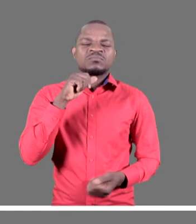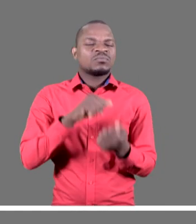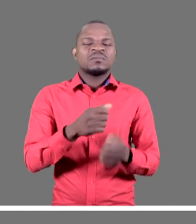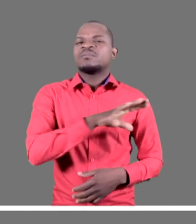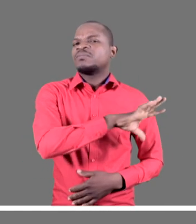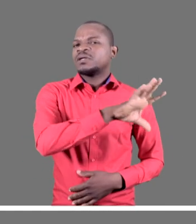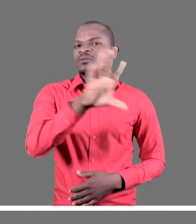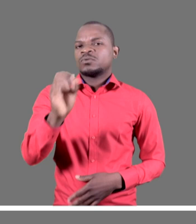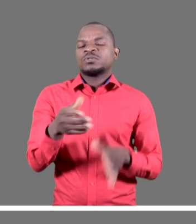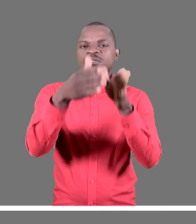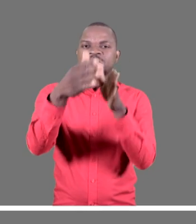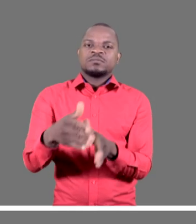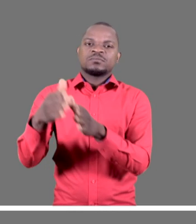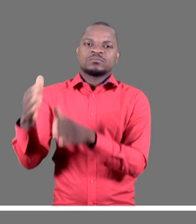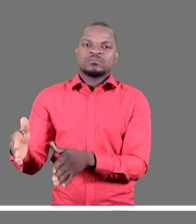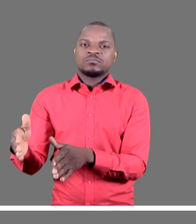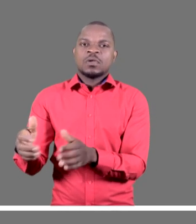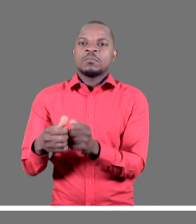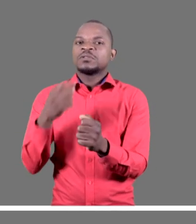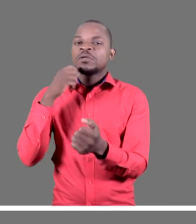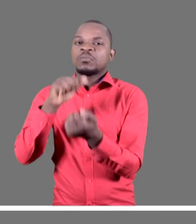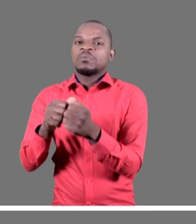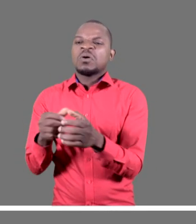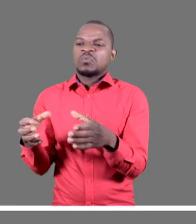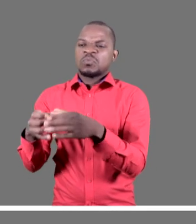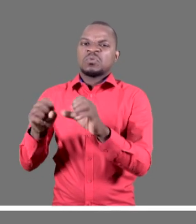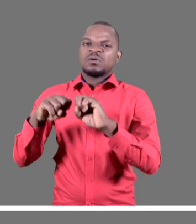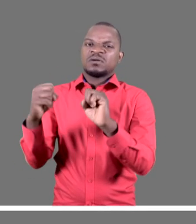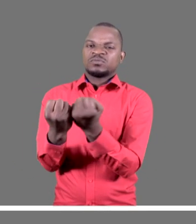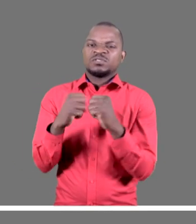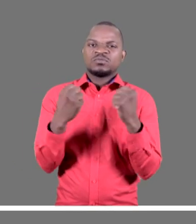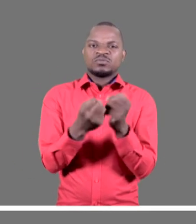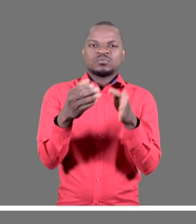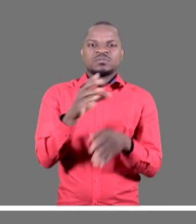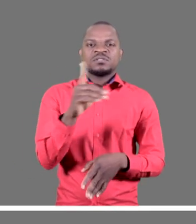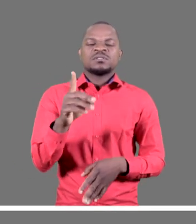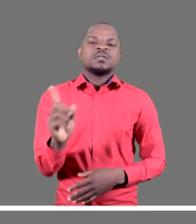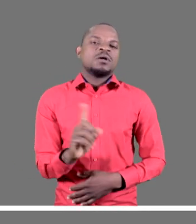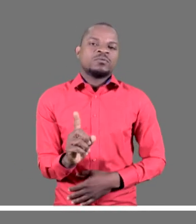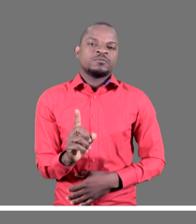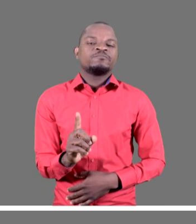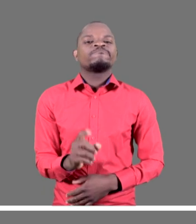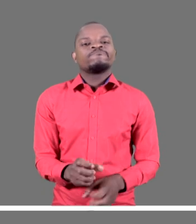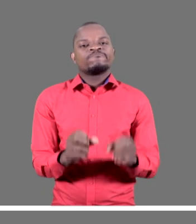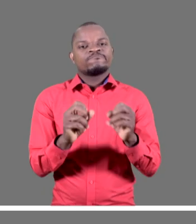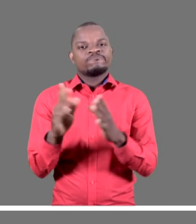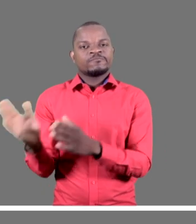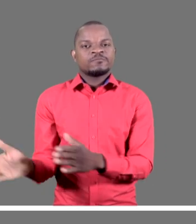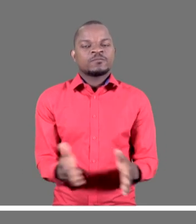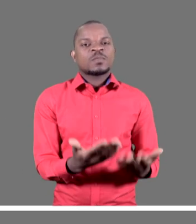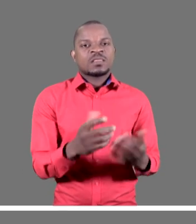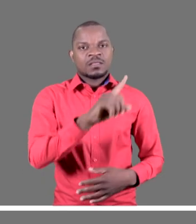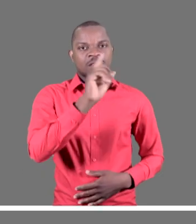todos nós. Não é um problema dos movimentos das pessoas com deficiência. Sérgio Miguel, faço-lhe a mesma questão.